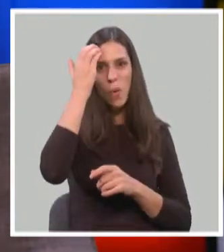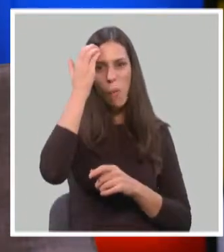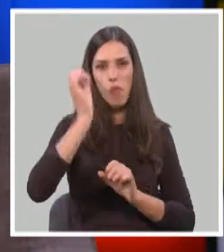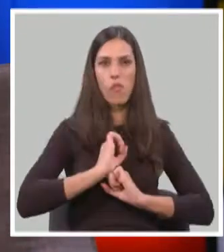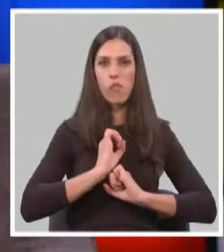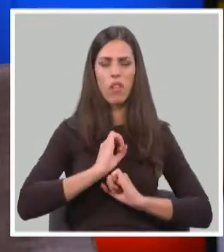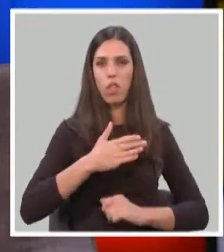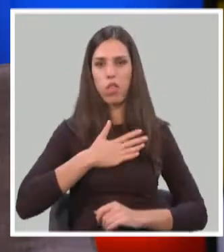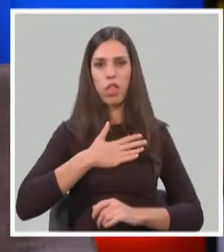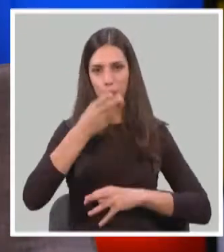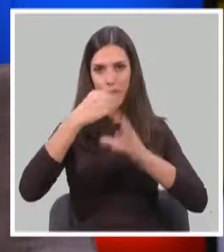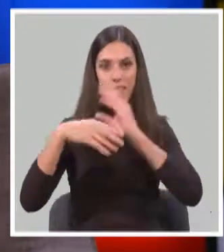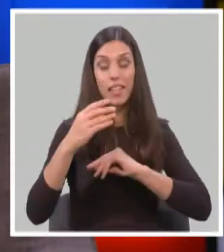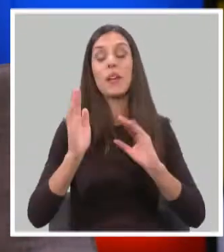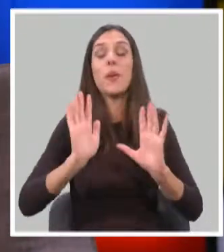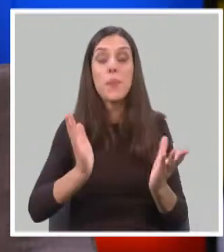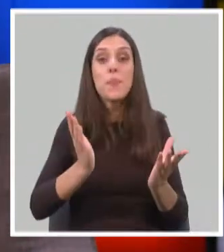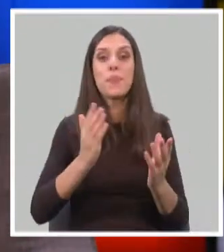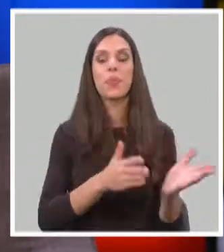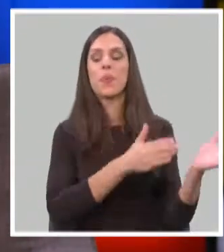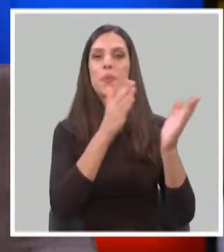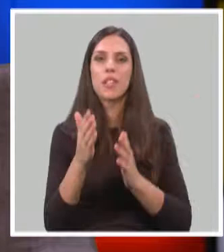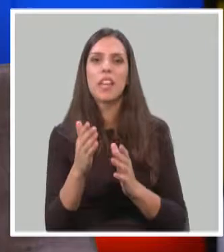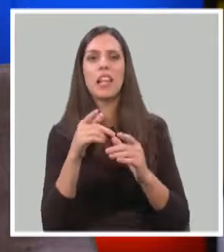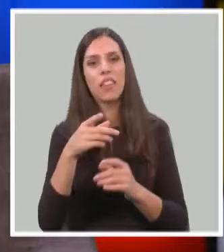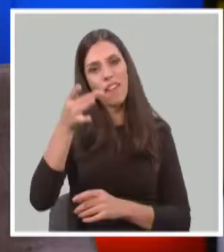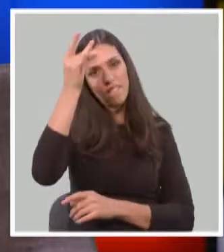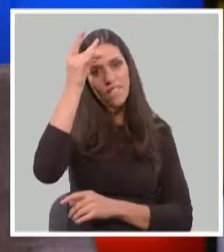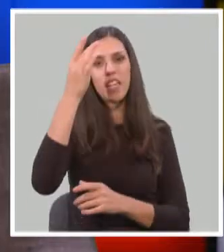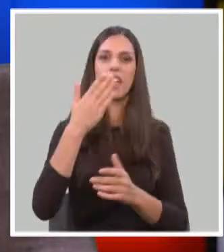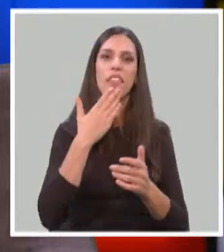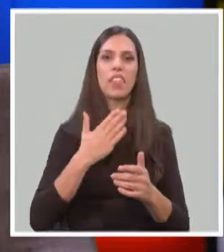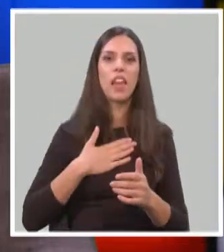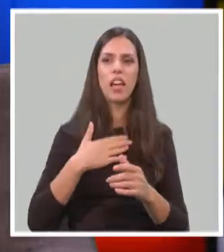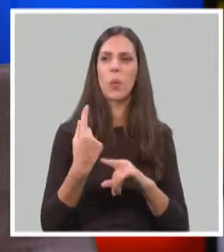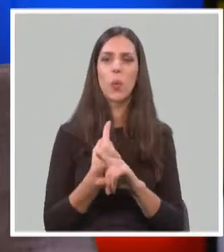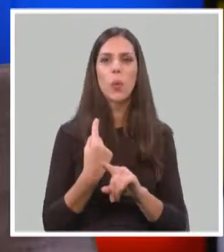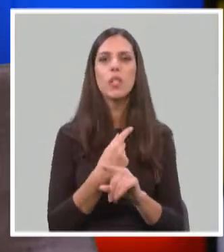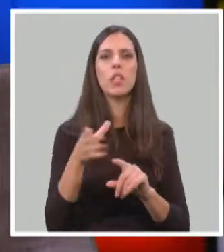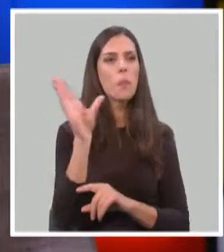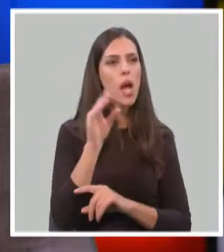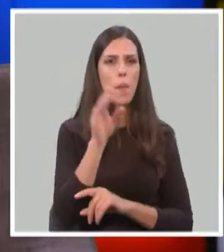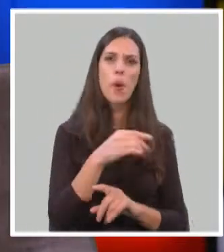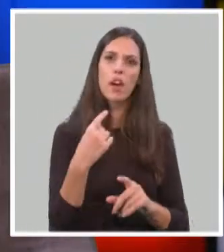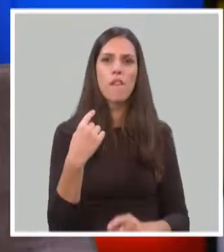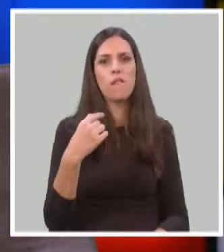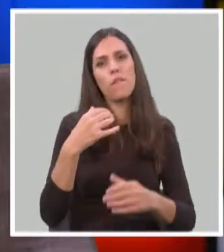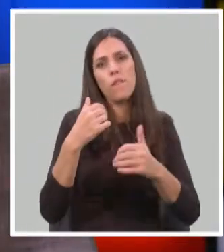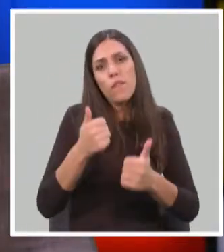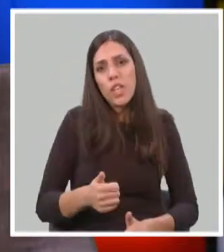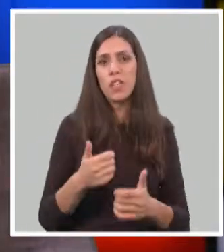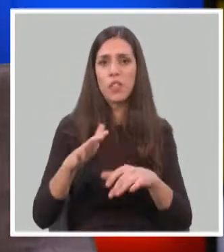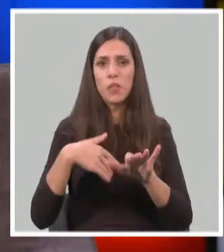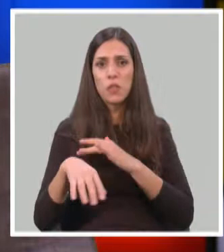outro lado, essa cicatriz também fica como símbolo de uma data de coisas fixes que eu